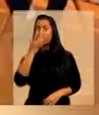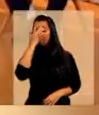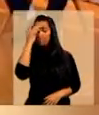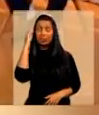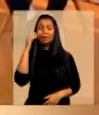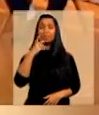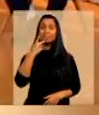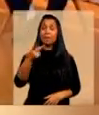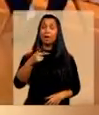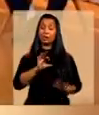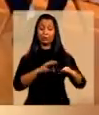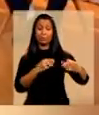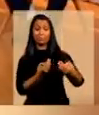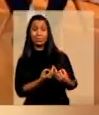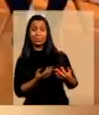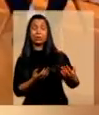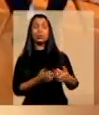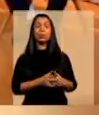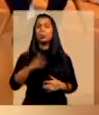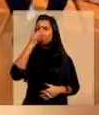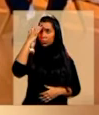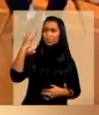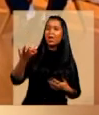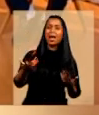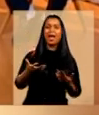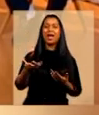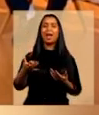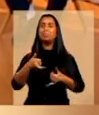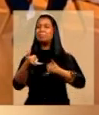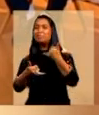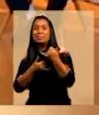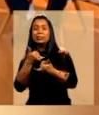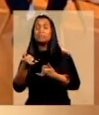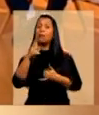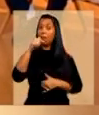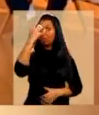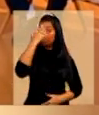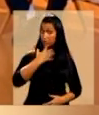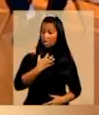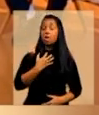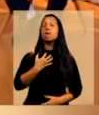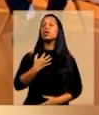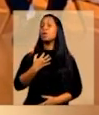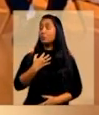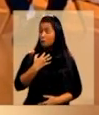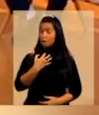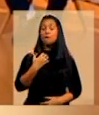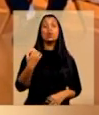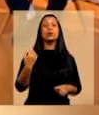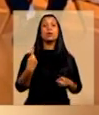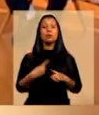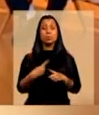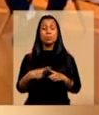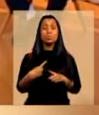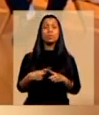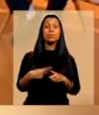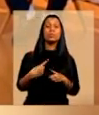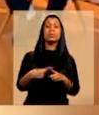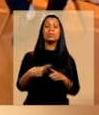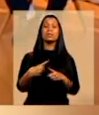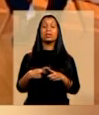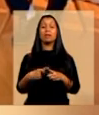ela é os familiares que começam. Ou leva na brincadeira, começa sendo brincadeira, e isso é muito isso sério, é muito né? Sério, é muito começa sério, mesmo. Porque sou